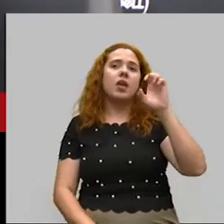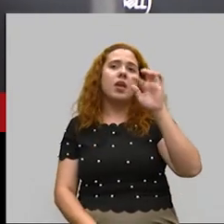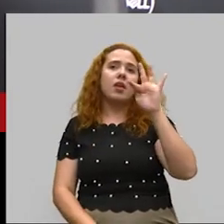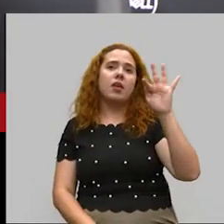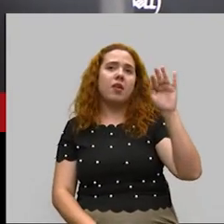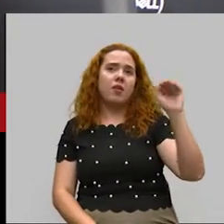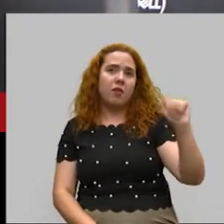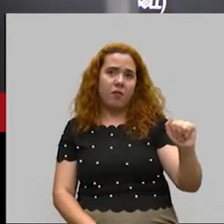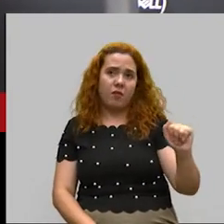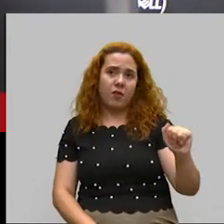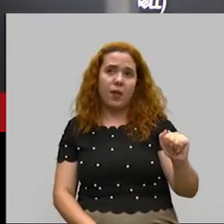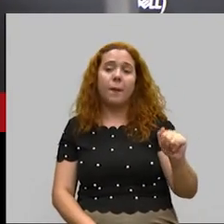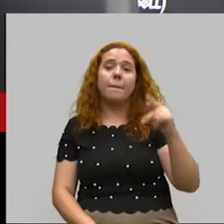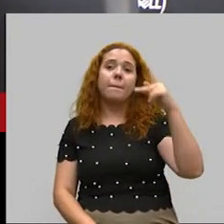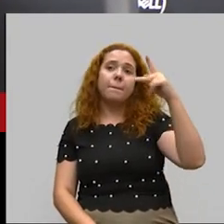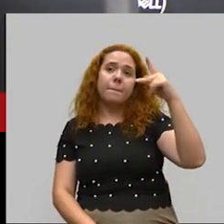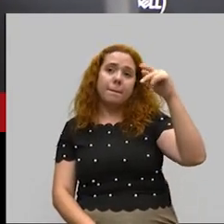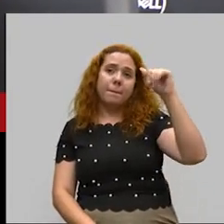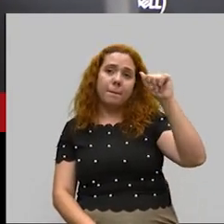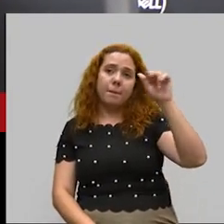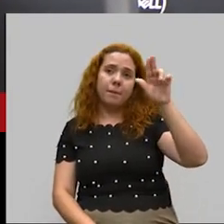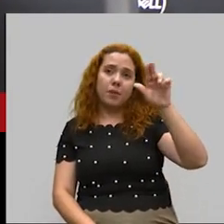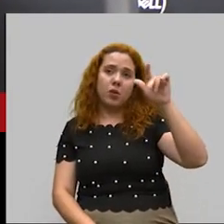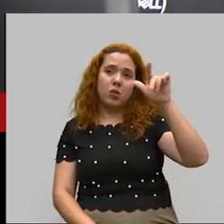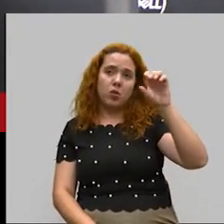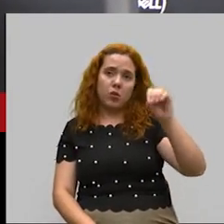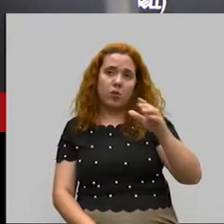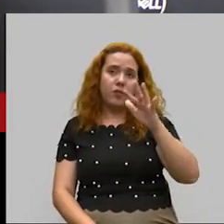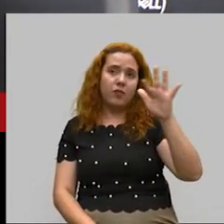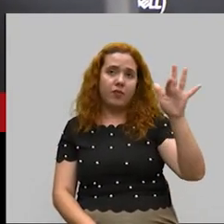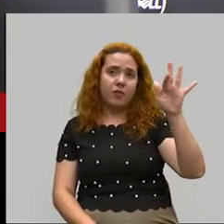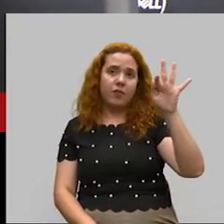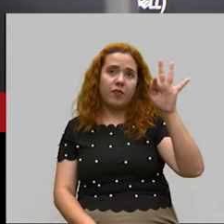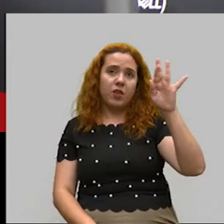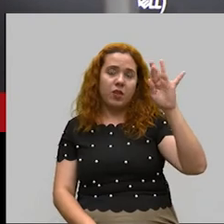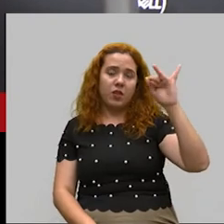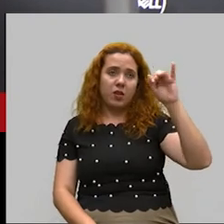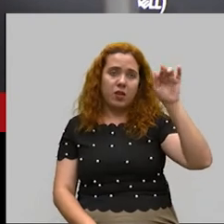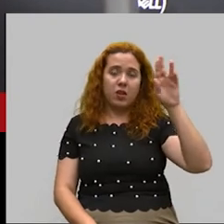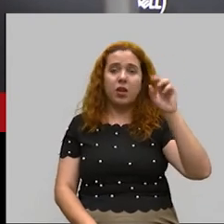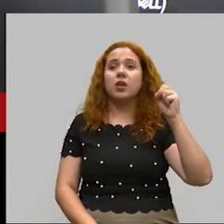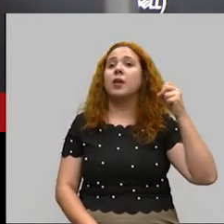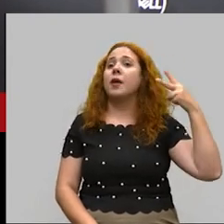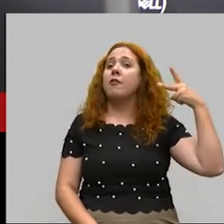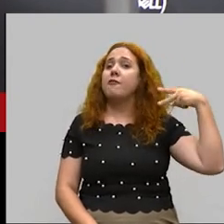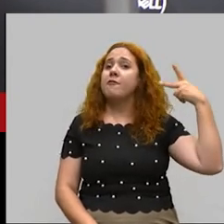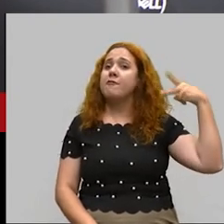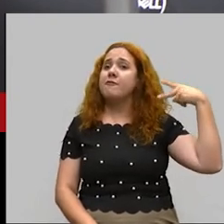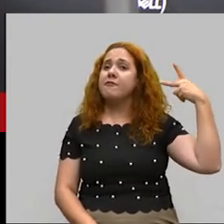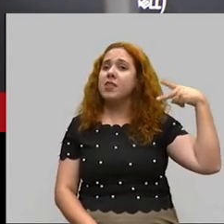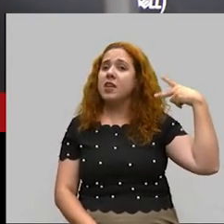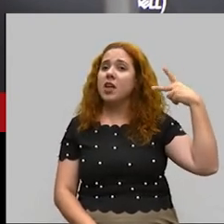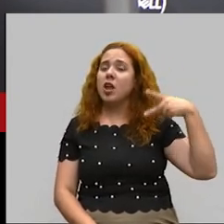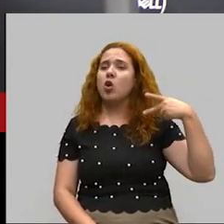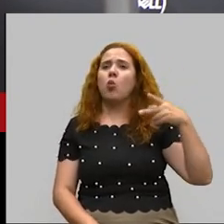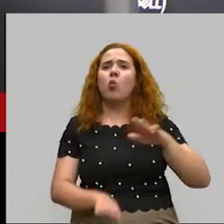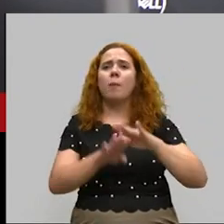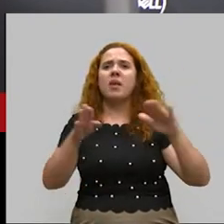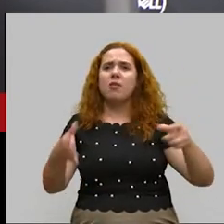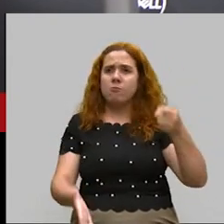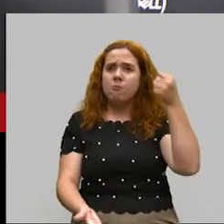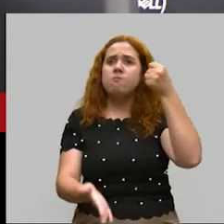em aaac eu não esqueço disso que eh vereador de um lado e do outro opinando E aí um deu um murro na mesa e falou